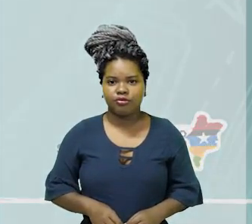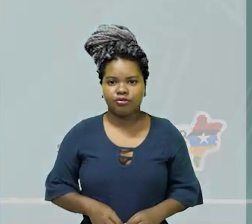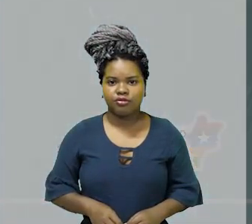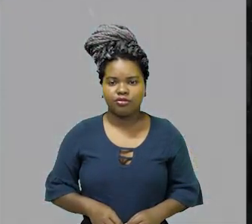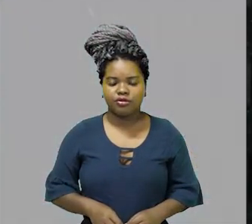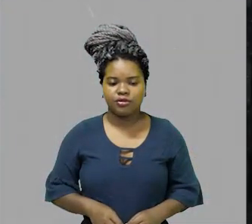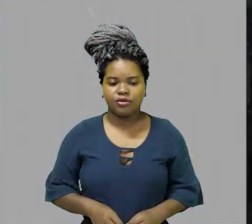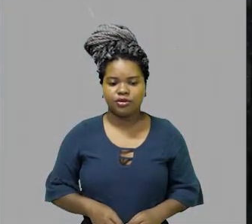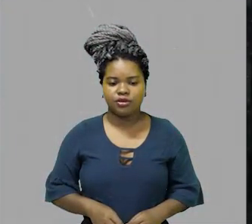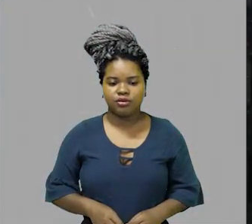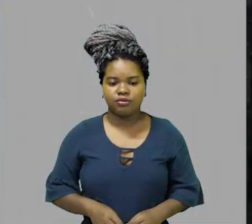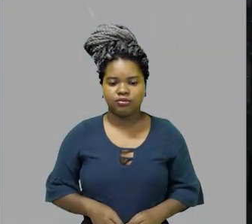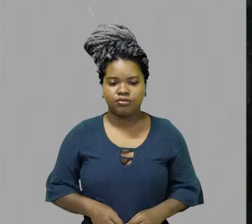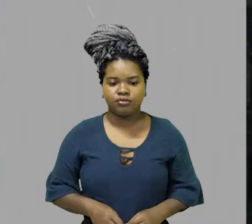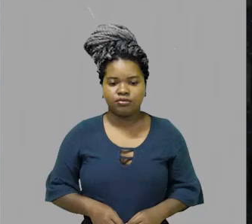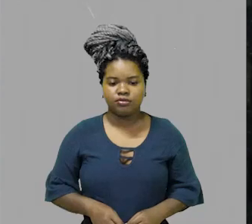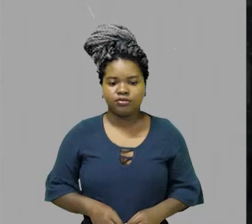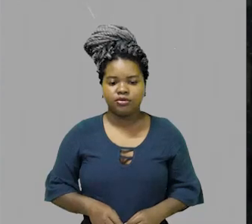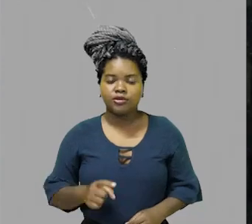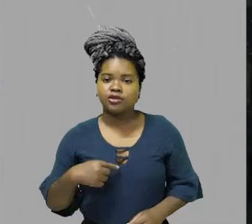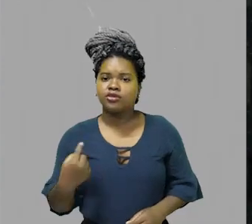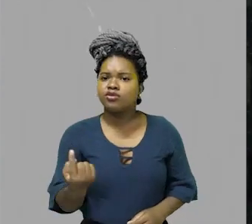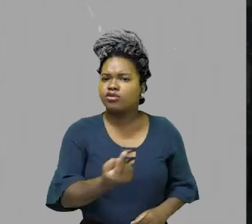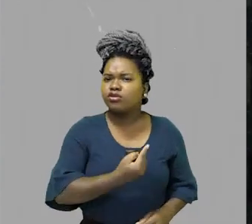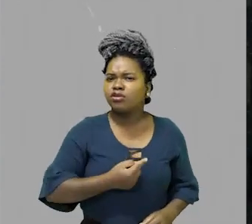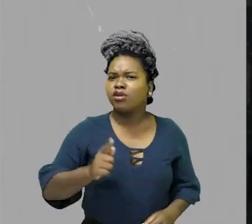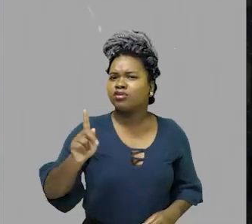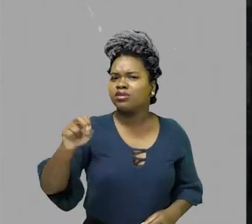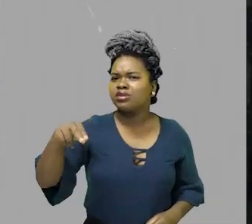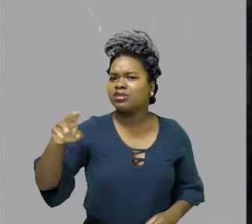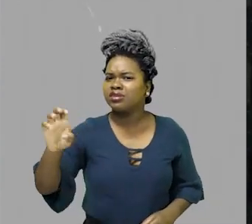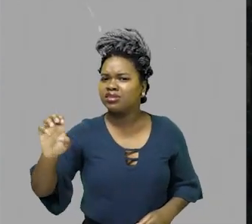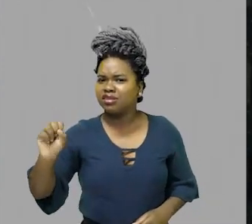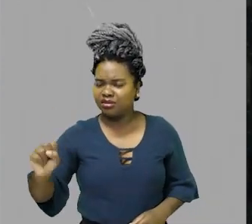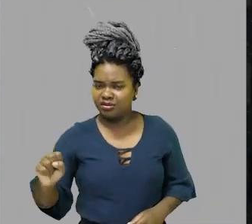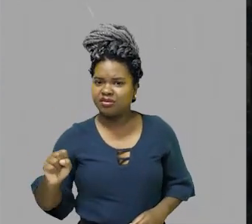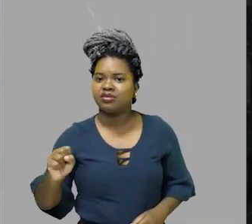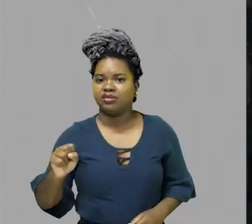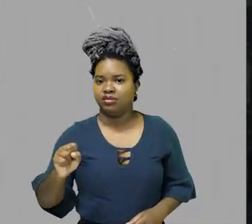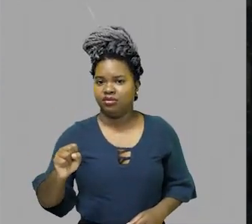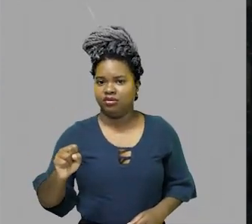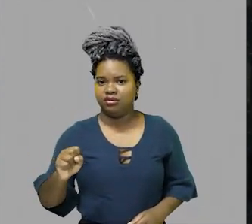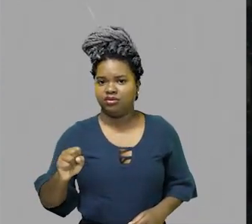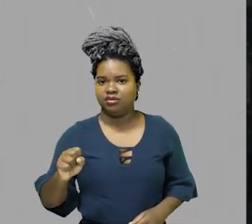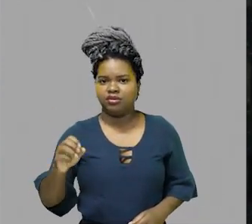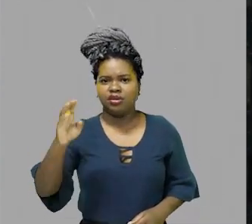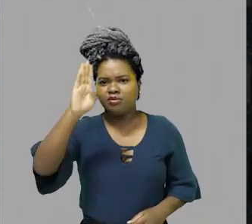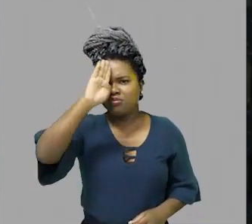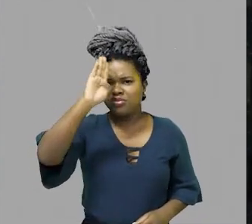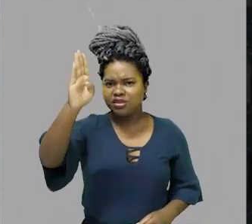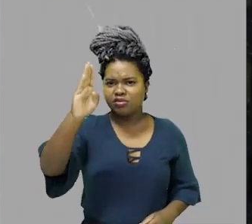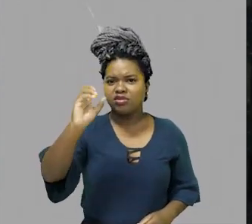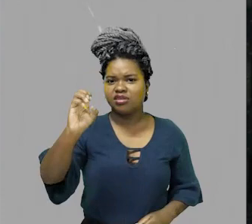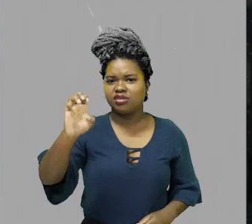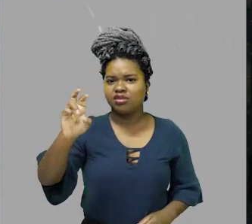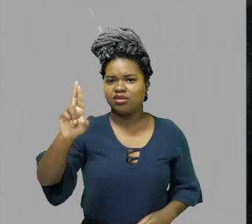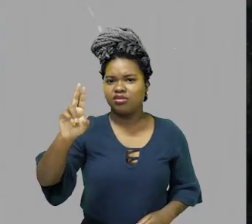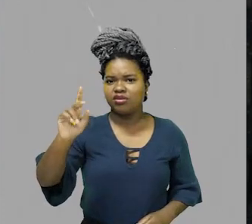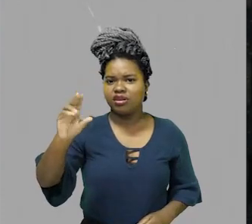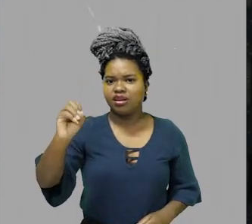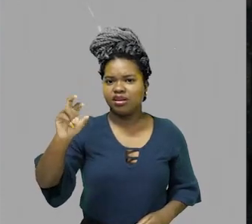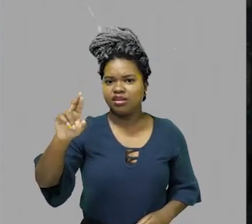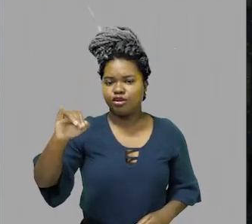seguinte. Os nossos genes, principalmente os organismos que são eucariontes, os genes